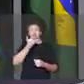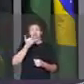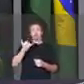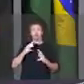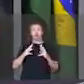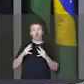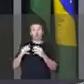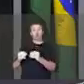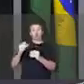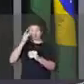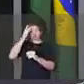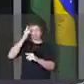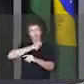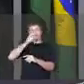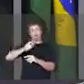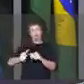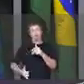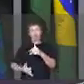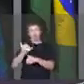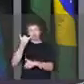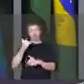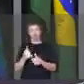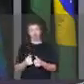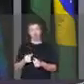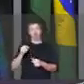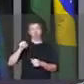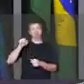aquelas pessoas que são vítimas desses